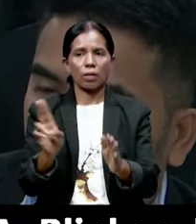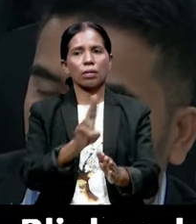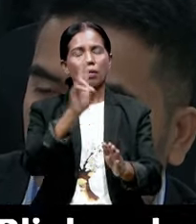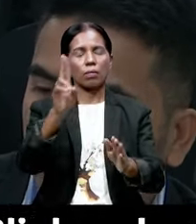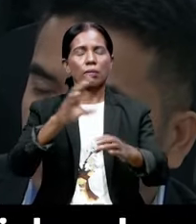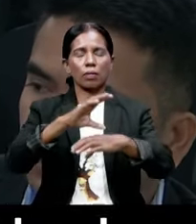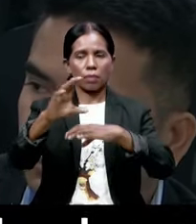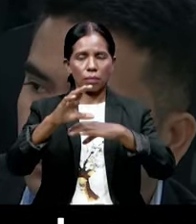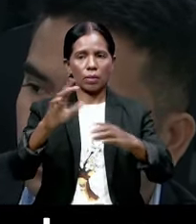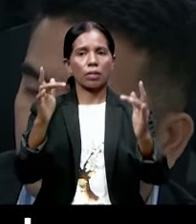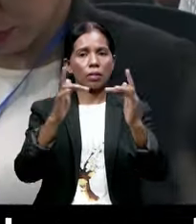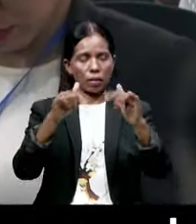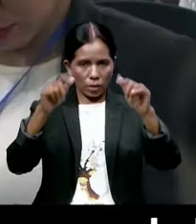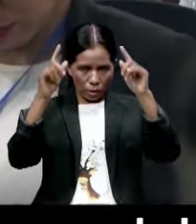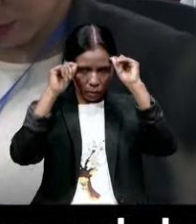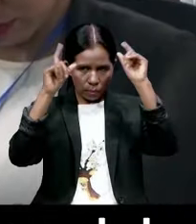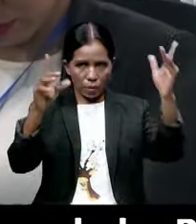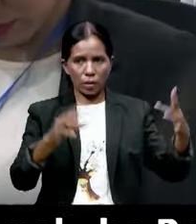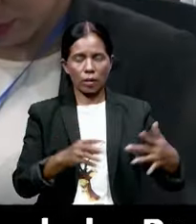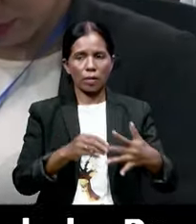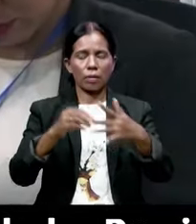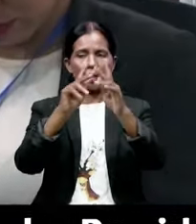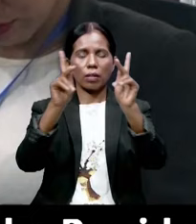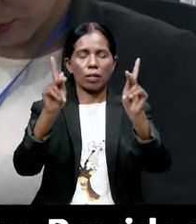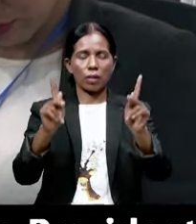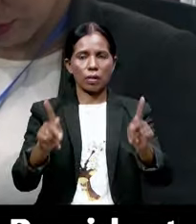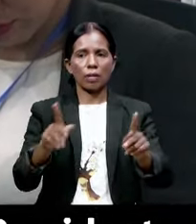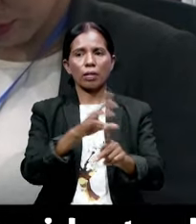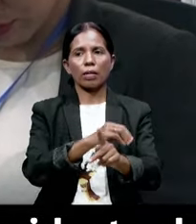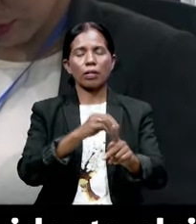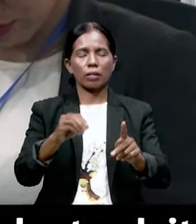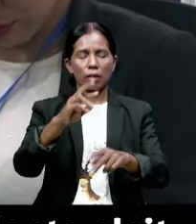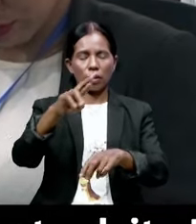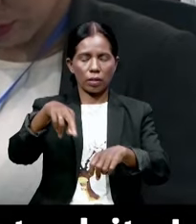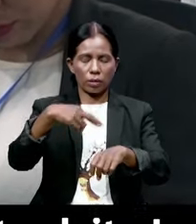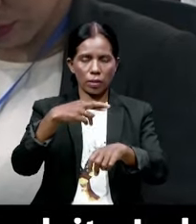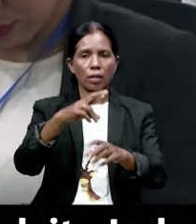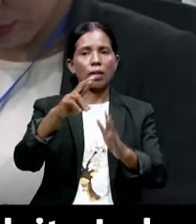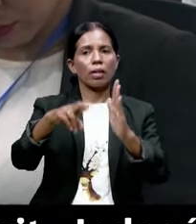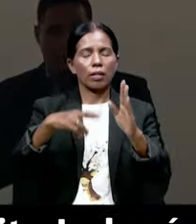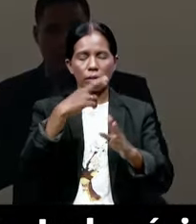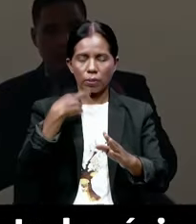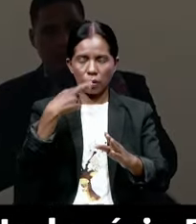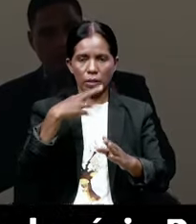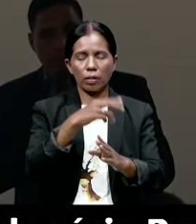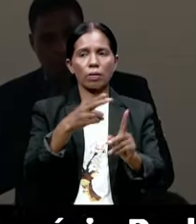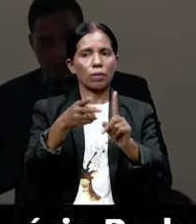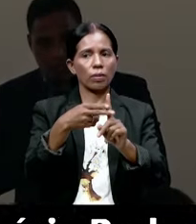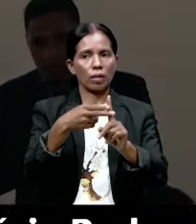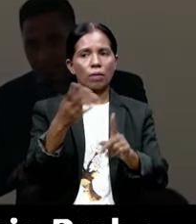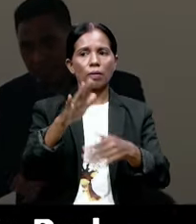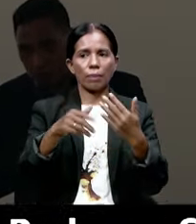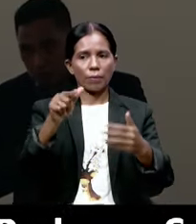comércio eletrônico e Timor-Leste, Liu e a Loza, supermercado, restaurante no Hotel Sira. Também o governador do Banco